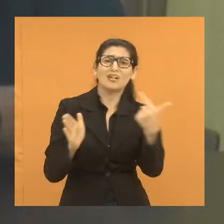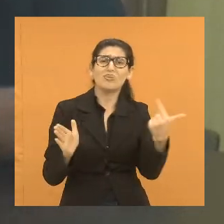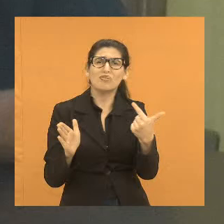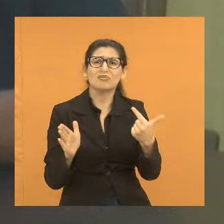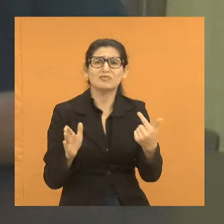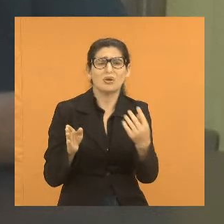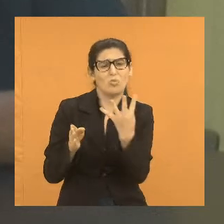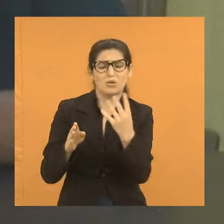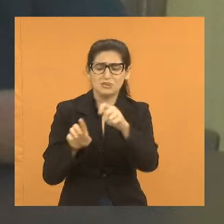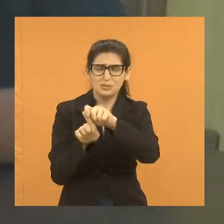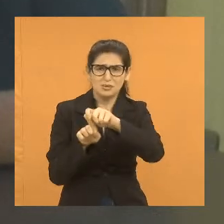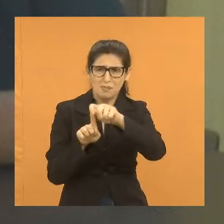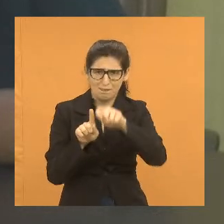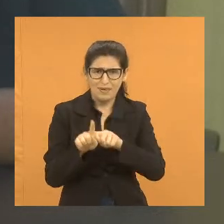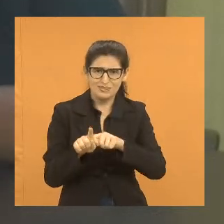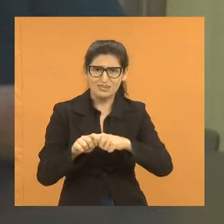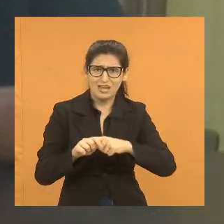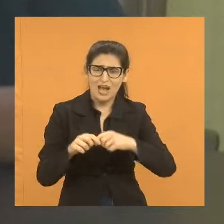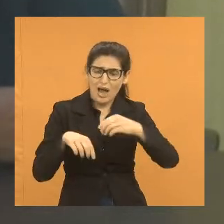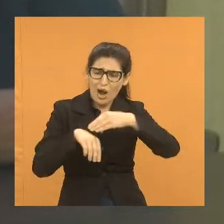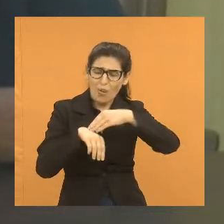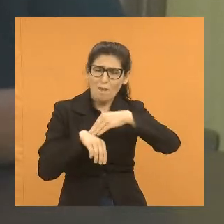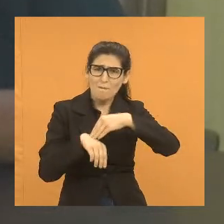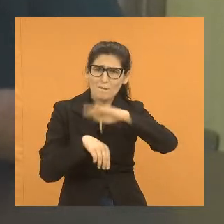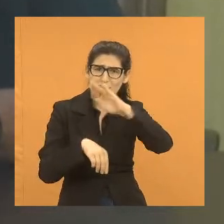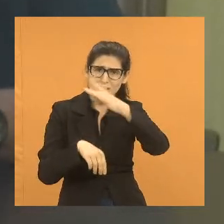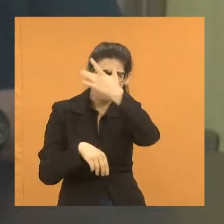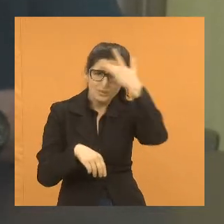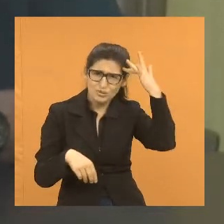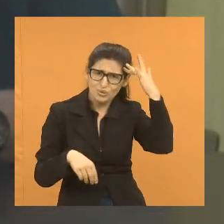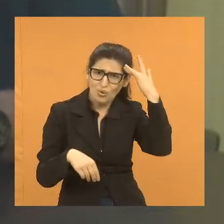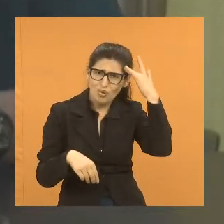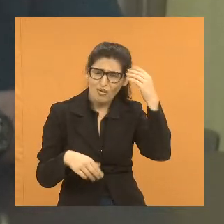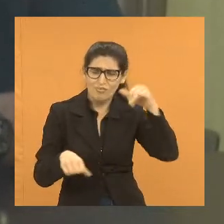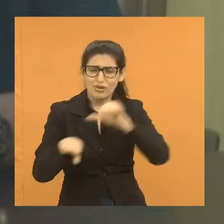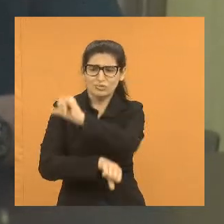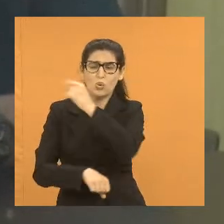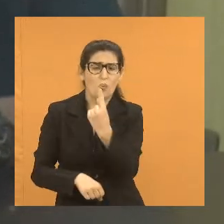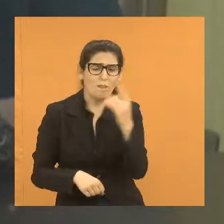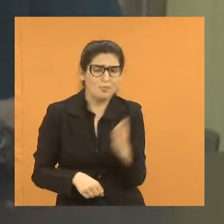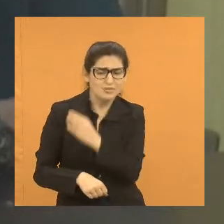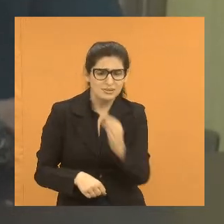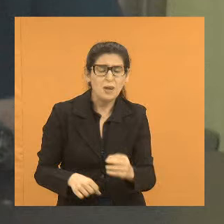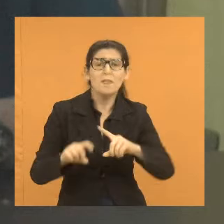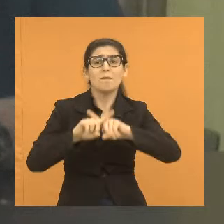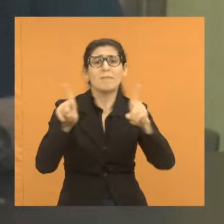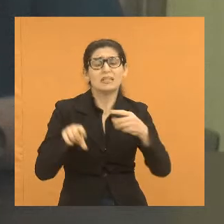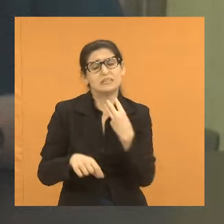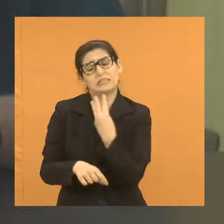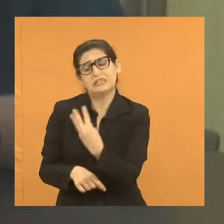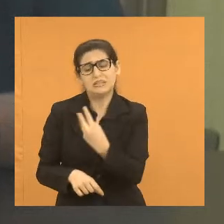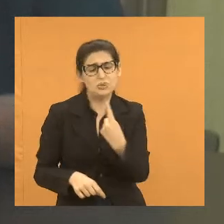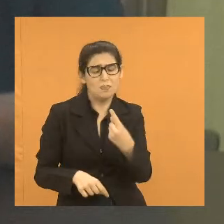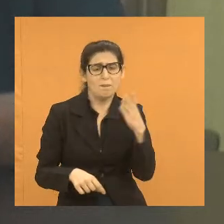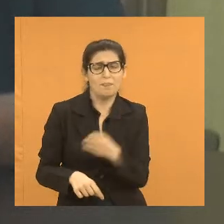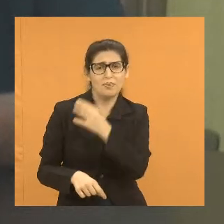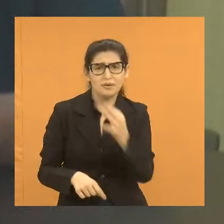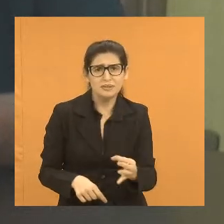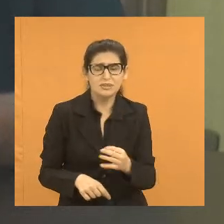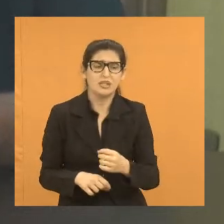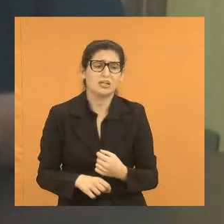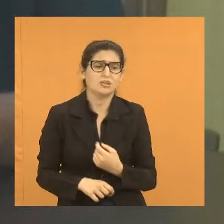Pela apresentação, aumentou 1%, mas só que nós estamos falando de 31% de um valor